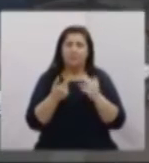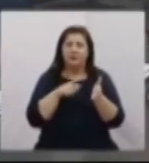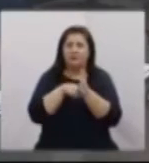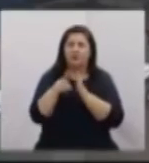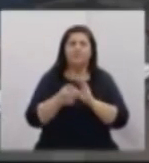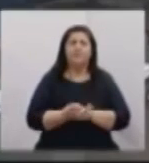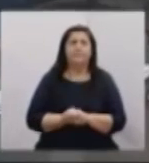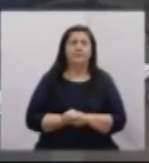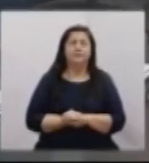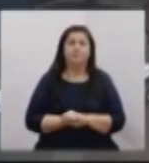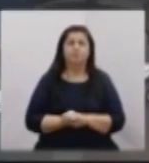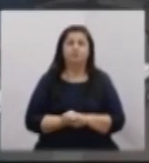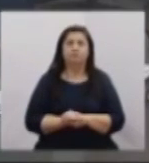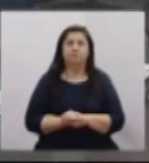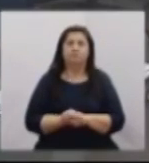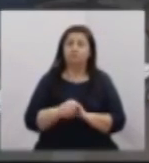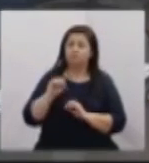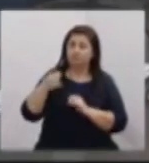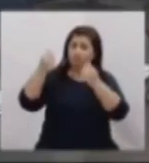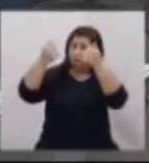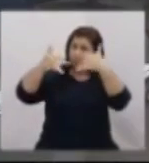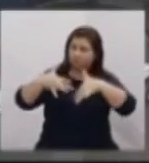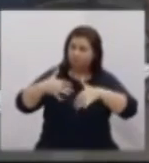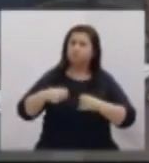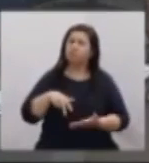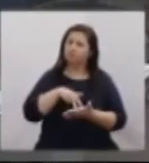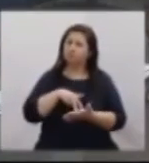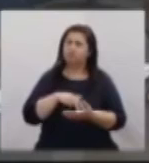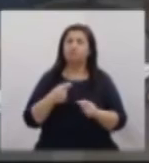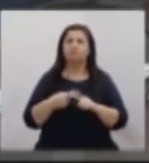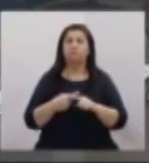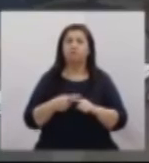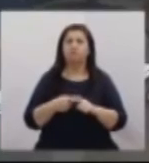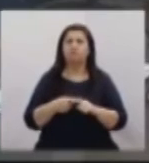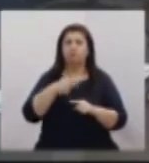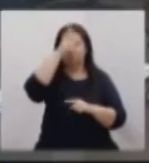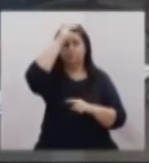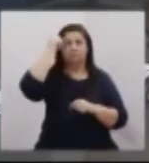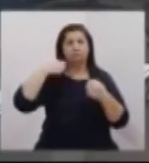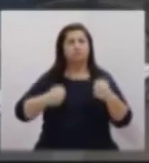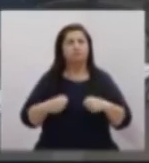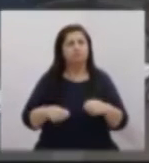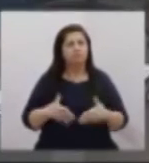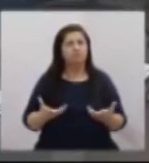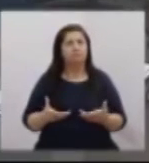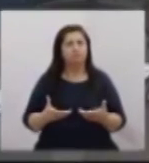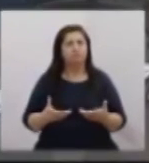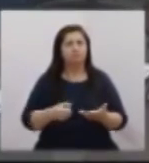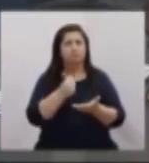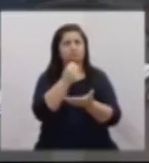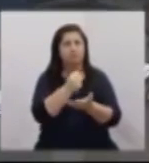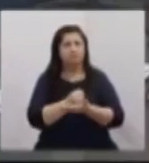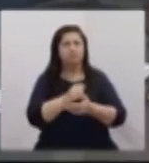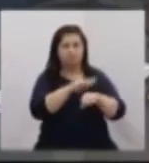informação. Tendo mais detalhes, a gente vai se posicionar no sentido que a Prefeitura precisa preencher essa defasagem